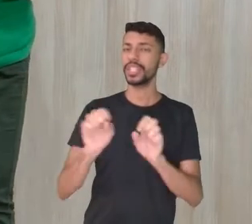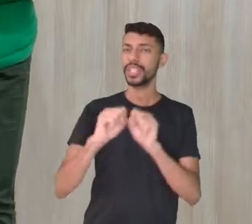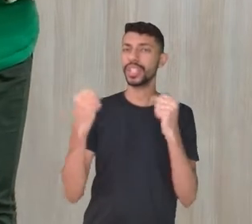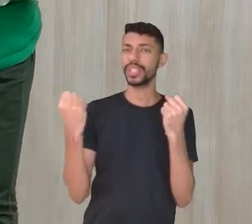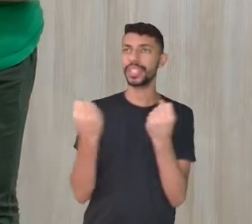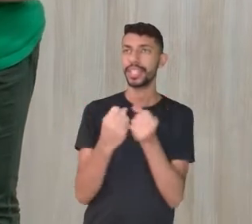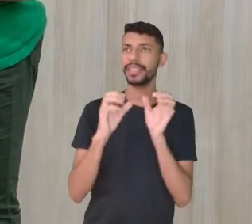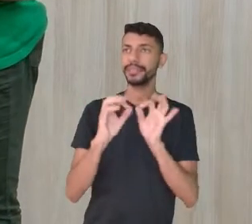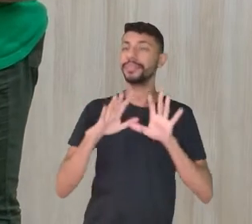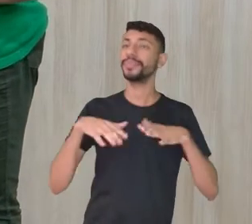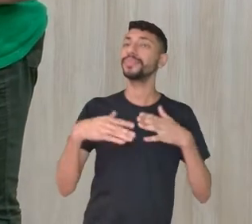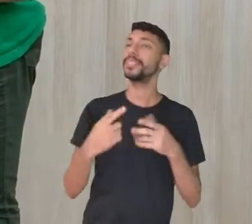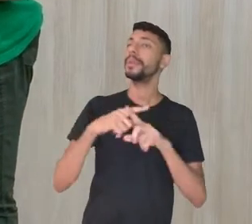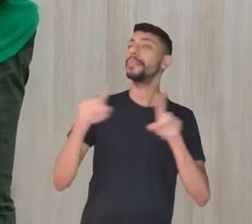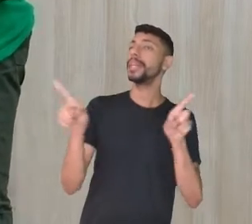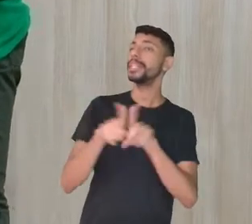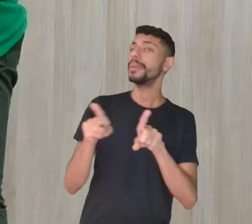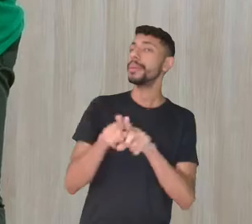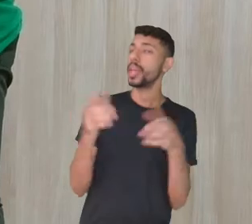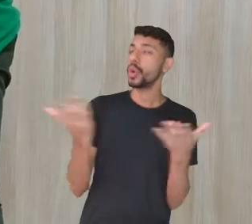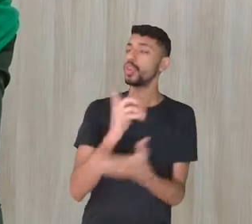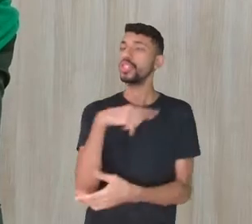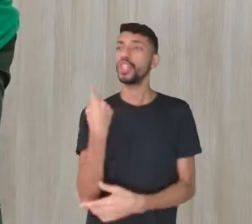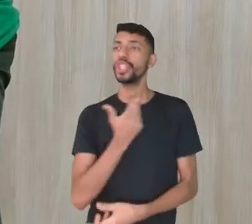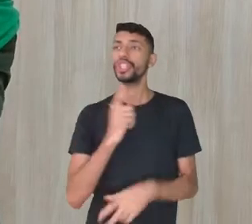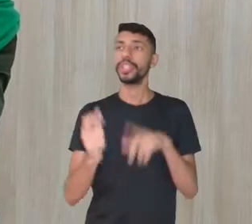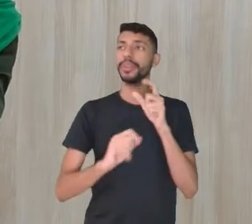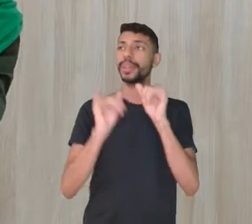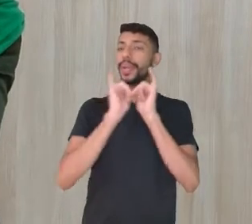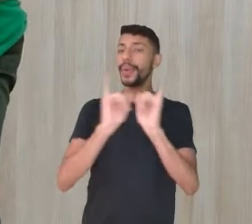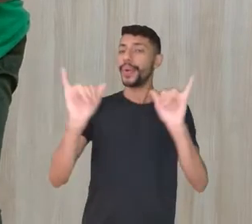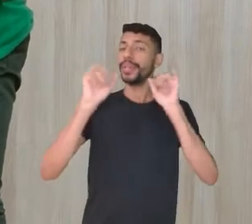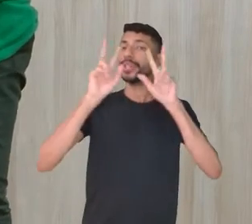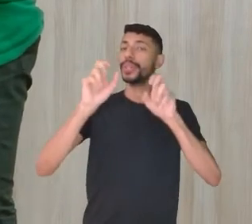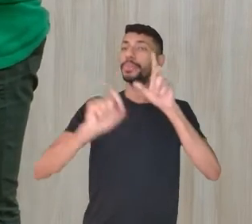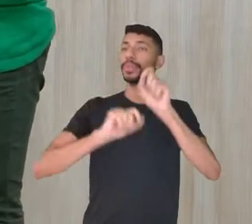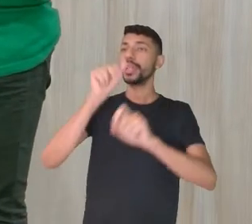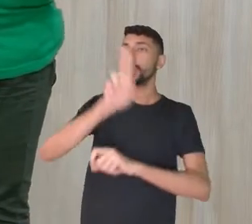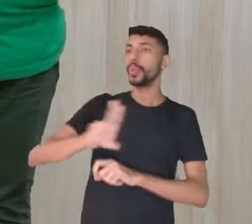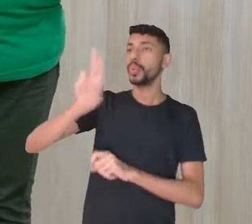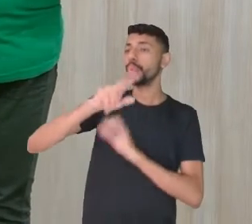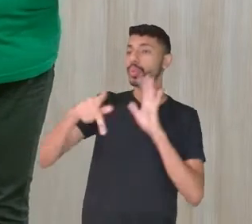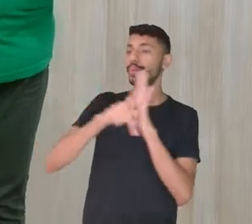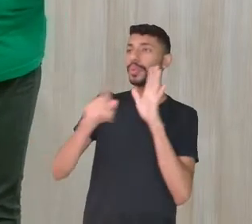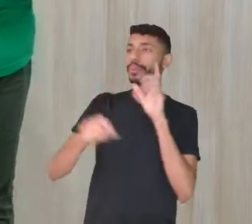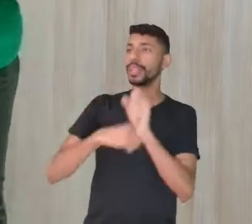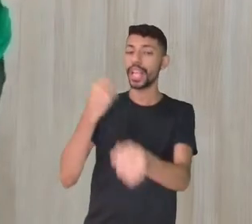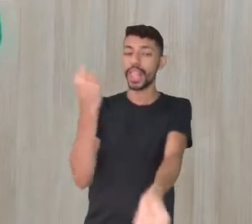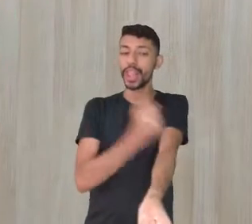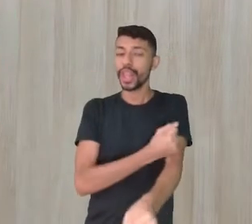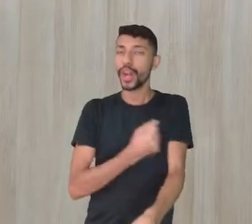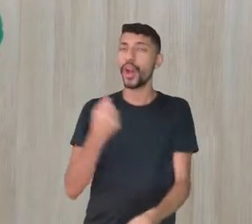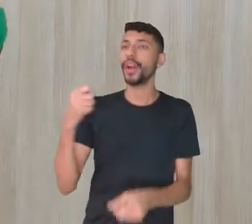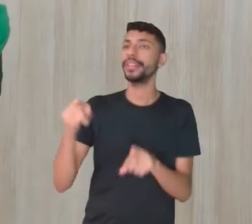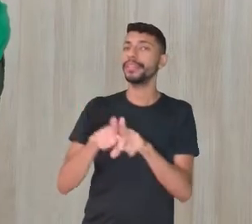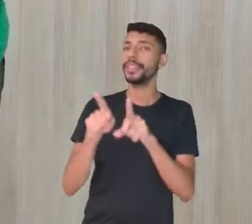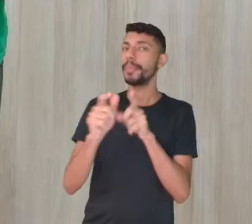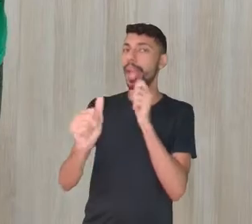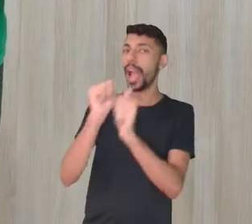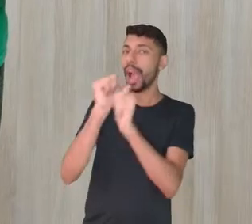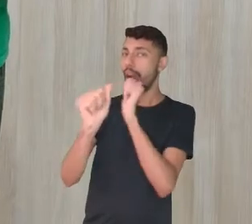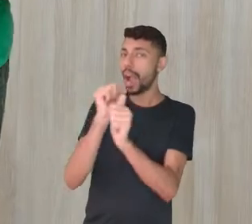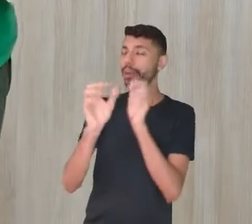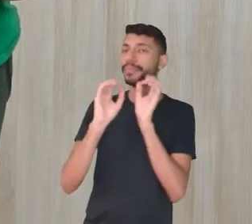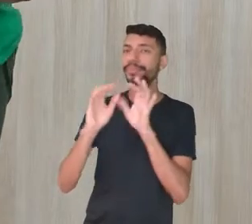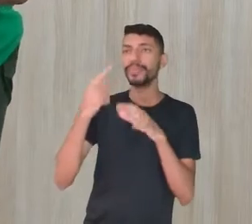nós temos também aí um alerta, né, em relação à prevenção ao uso de álcool e drogas. No último dia